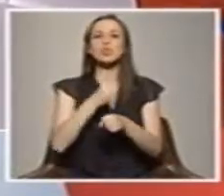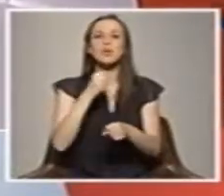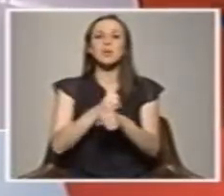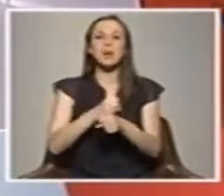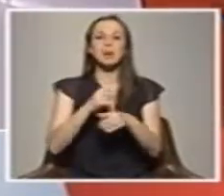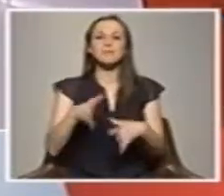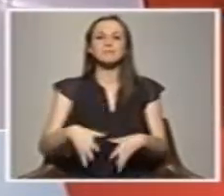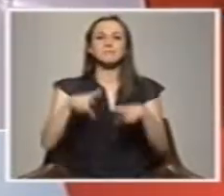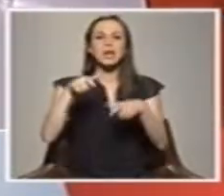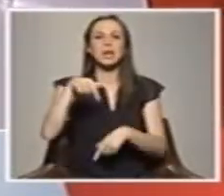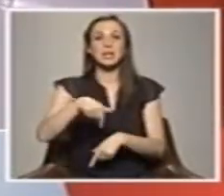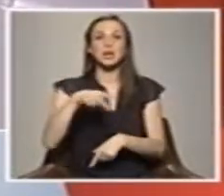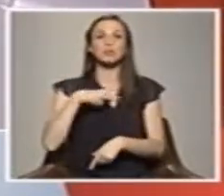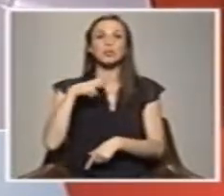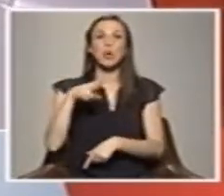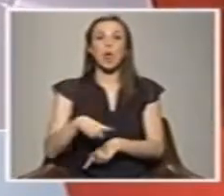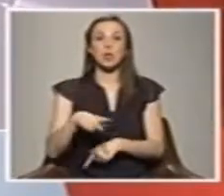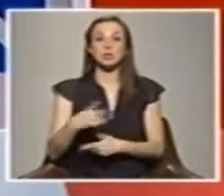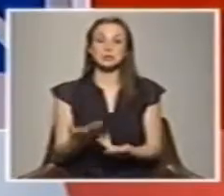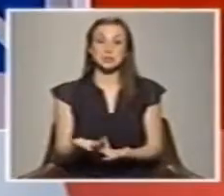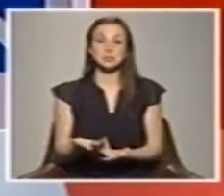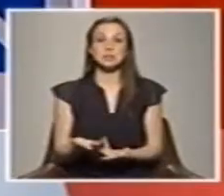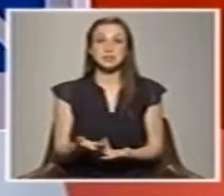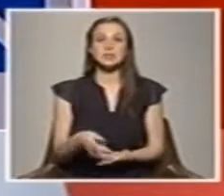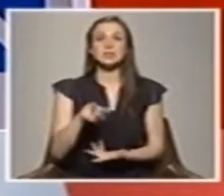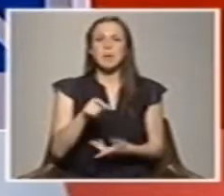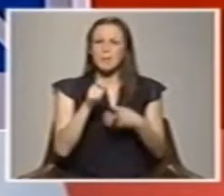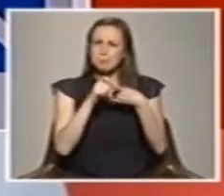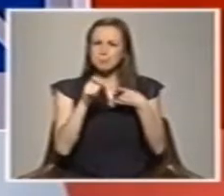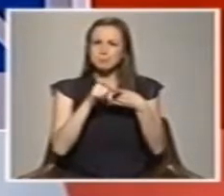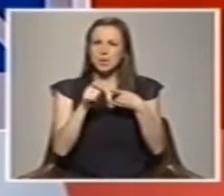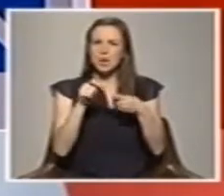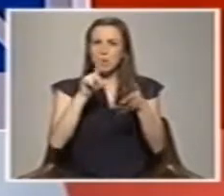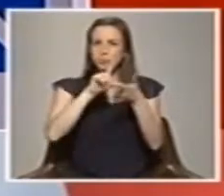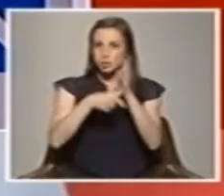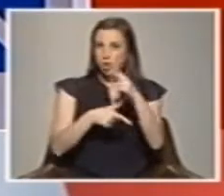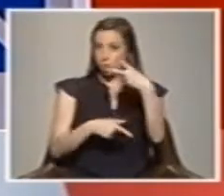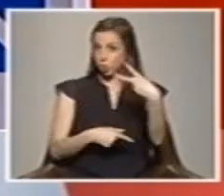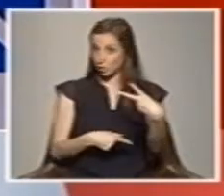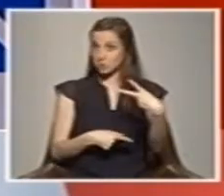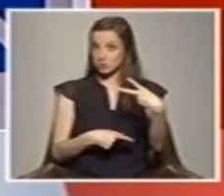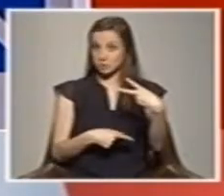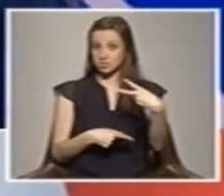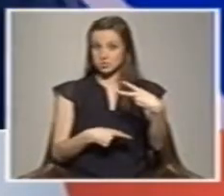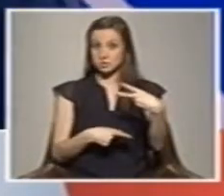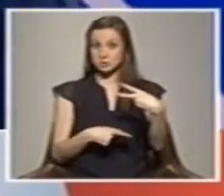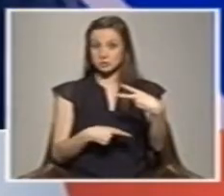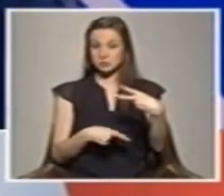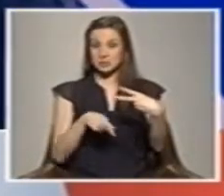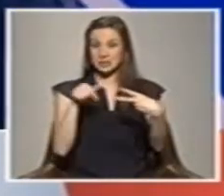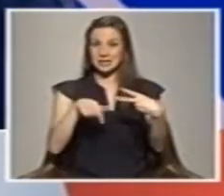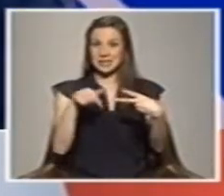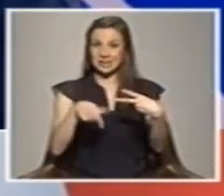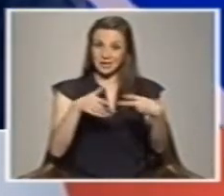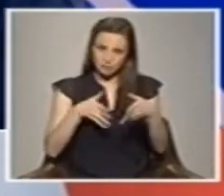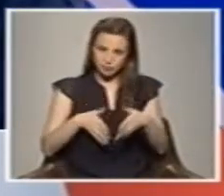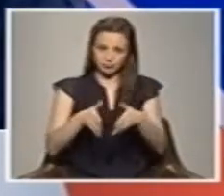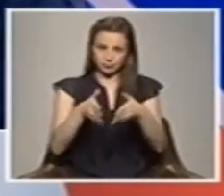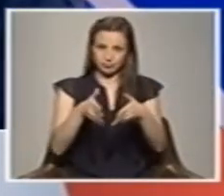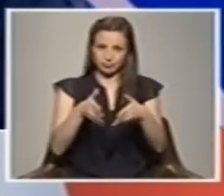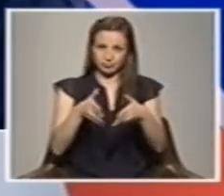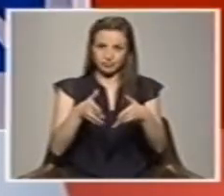feito em Portugal e mais em pormenor de dois projetos, que são dois projetos que vocês têm em curso, que